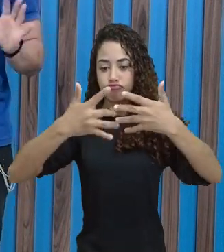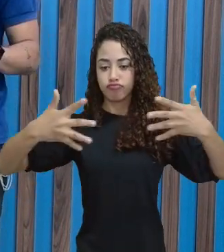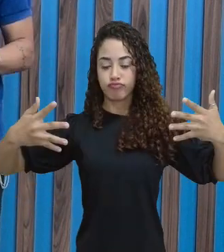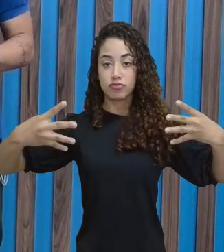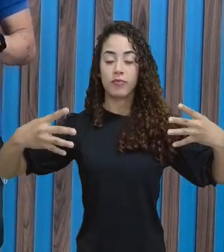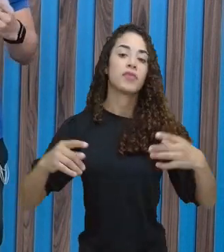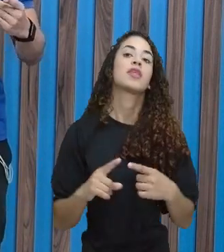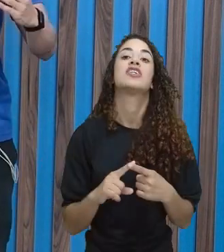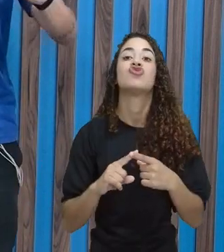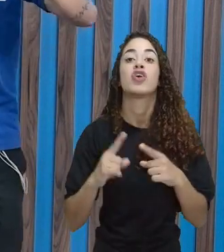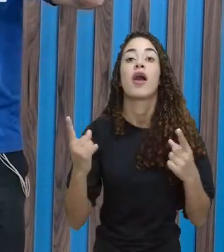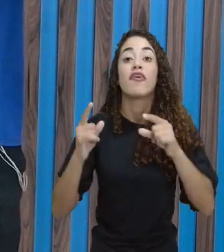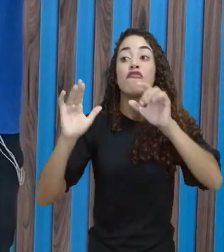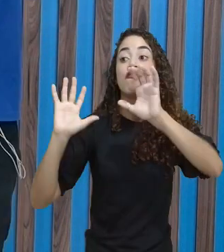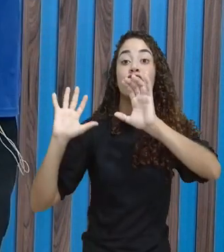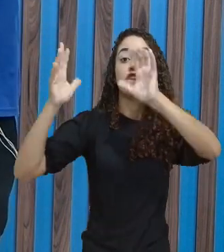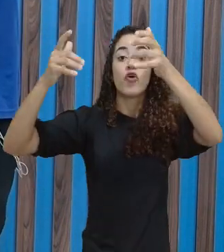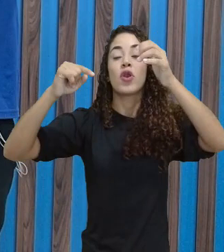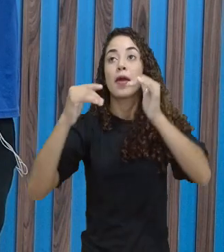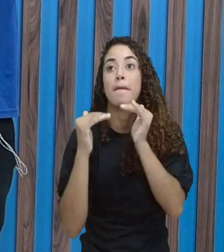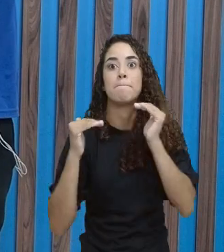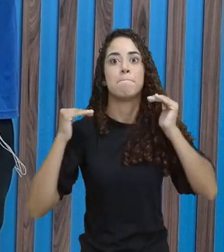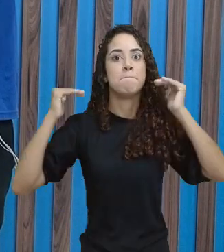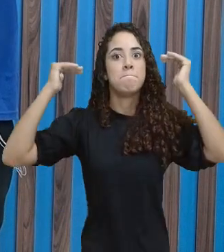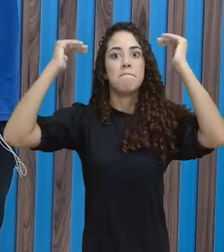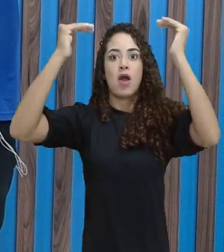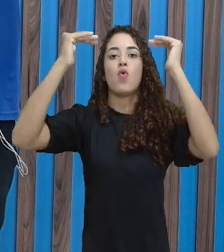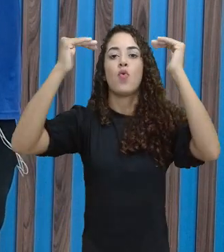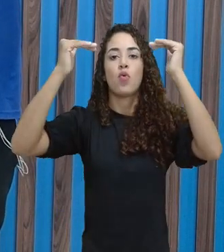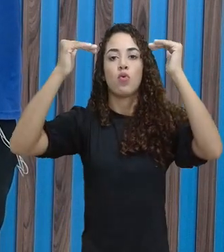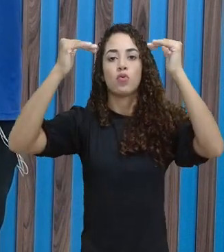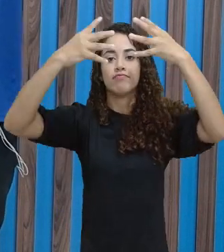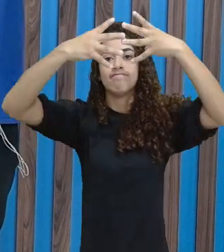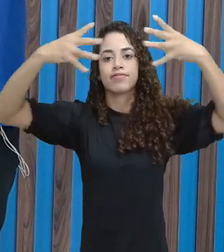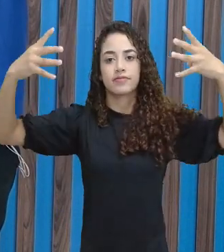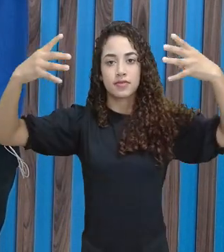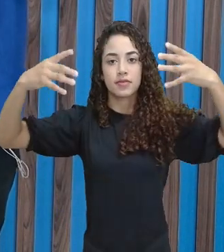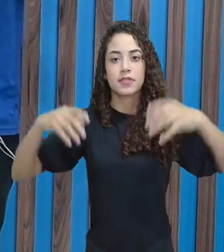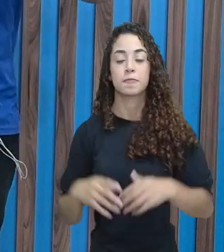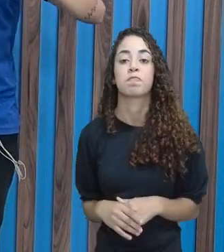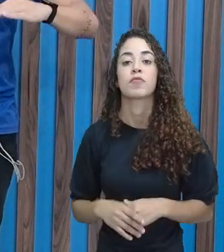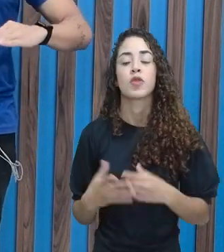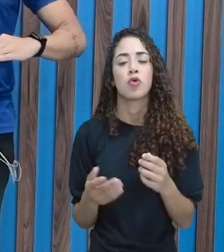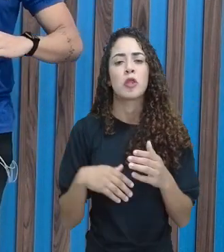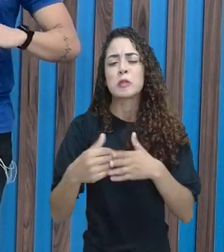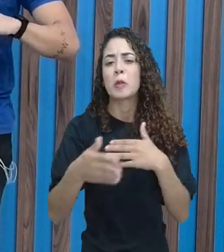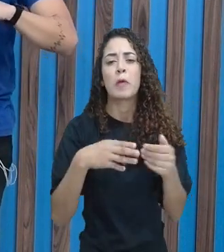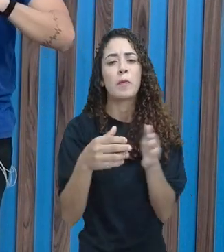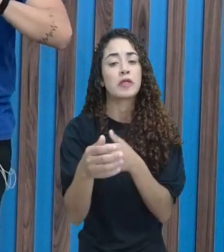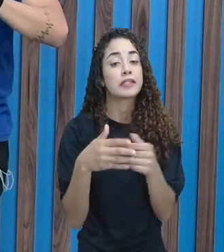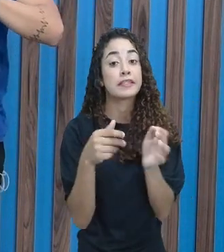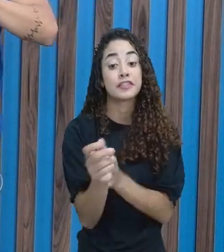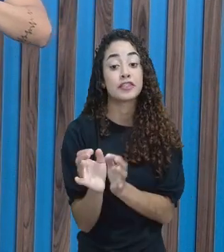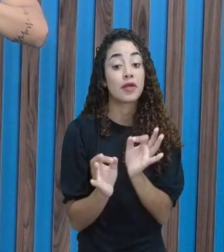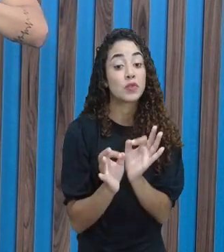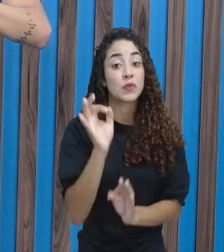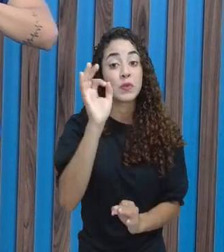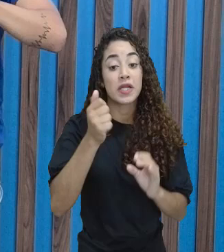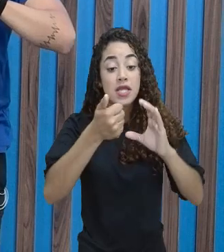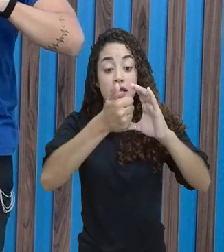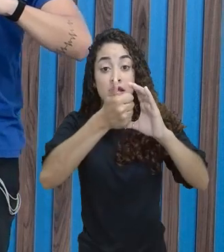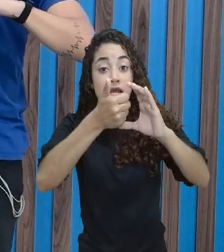exemplo. A do vôlei ela já fica acima da gente. Então, independente da altura, né? A característica